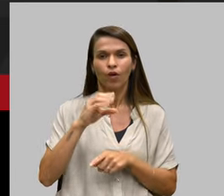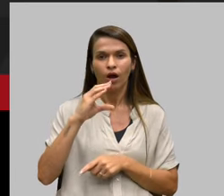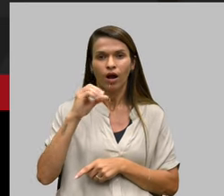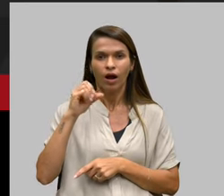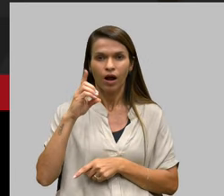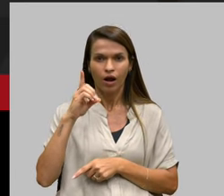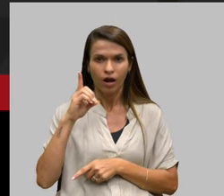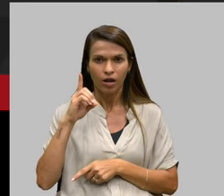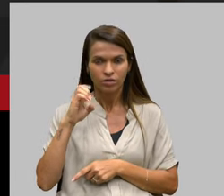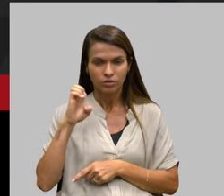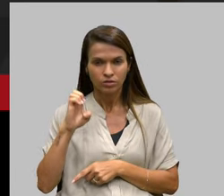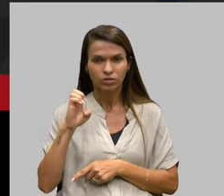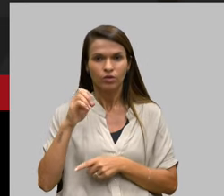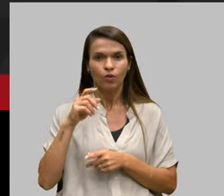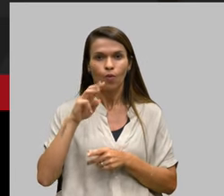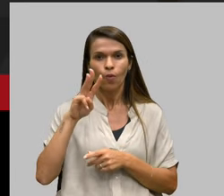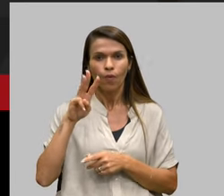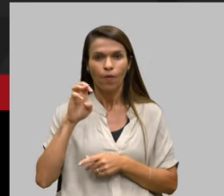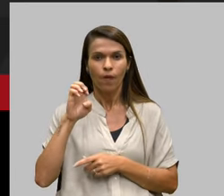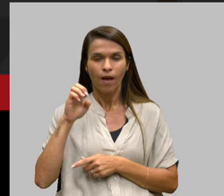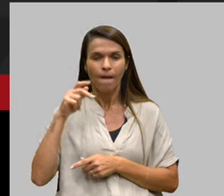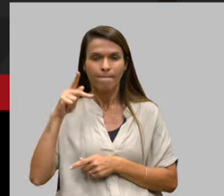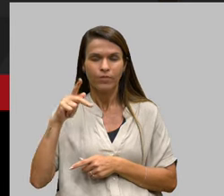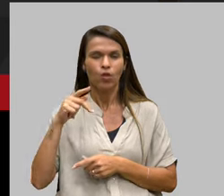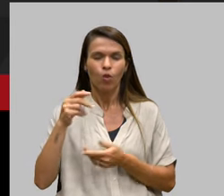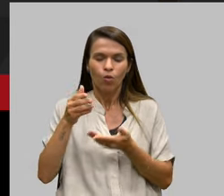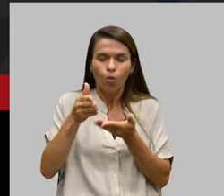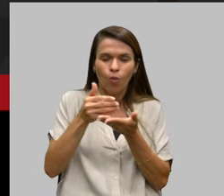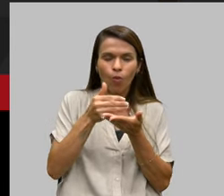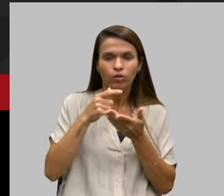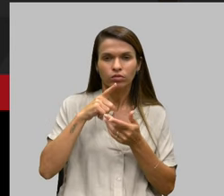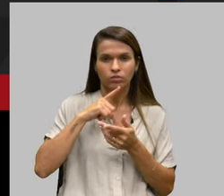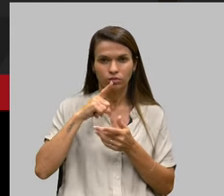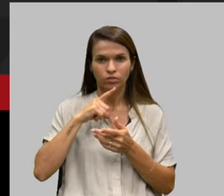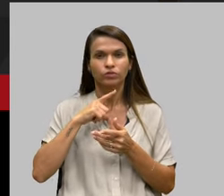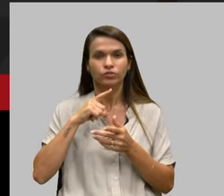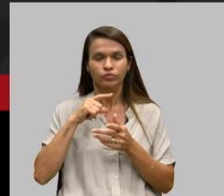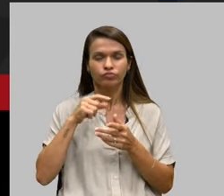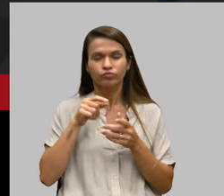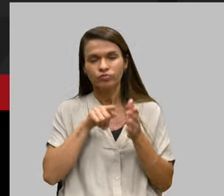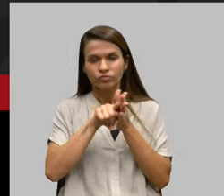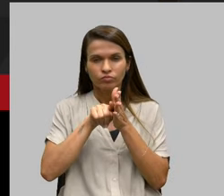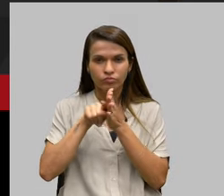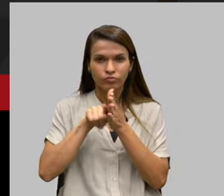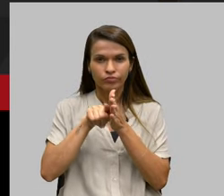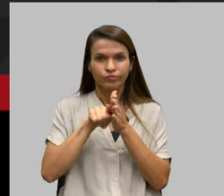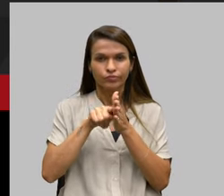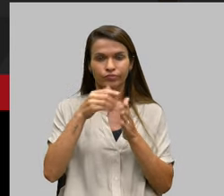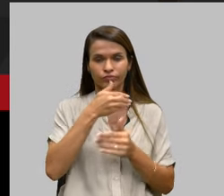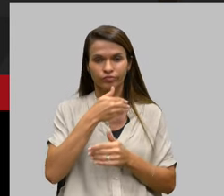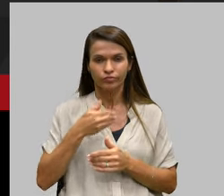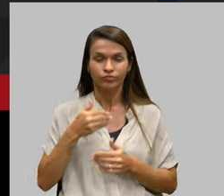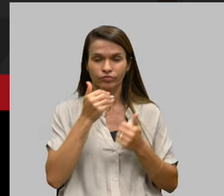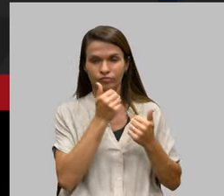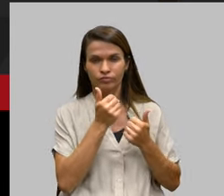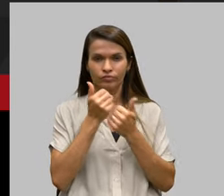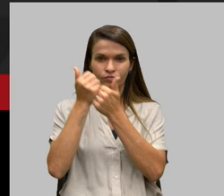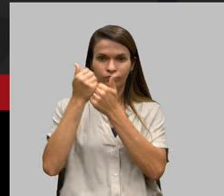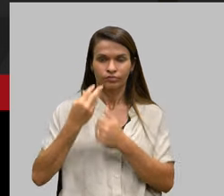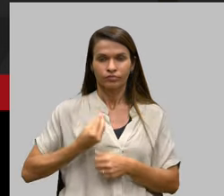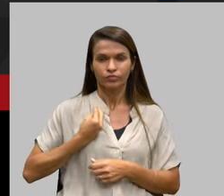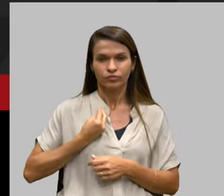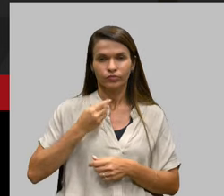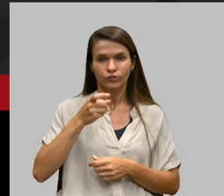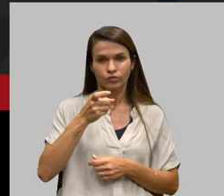ter acesso à nossa consulta todos os dados estão em consulta pública eh nós apoiamos e participamos do e-social